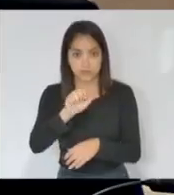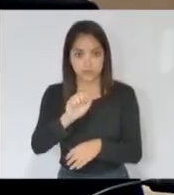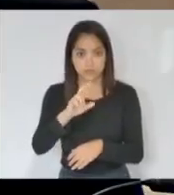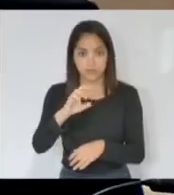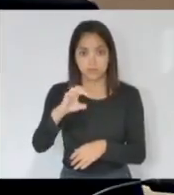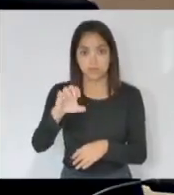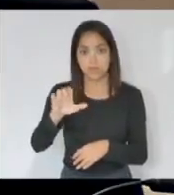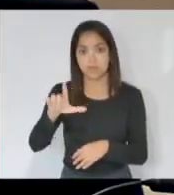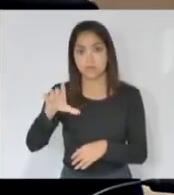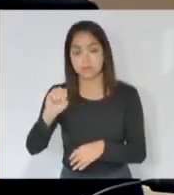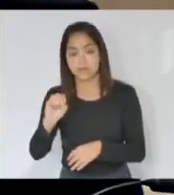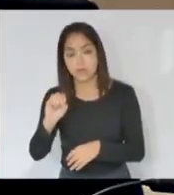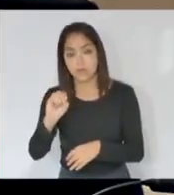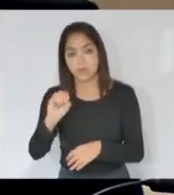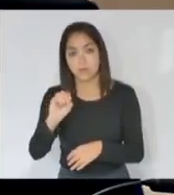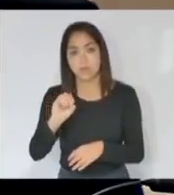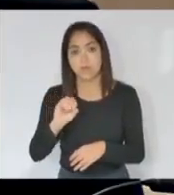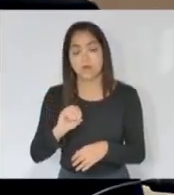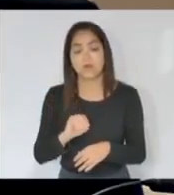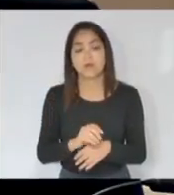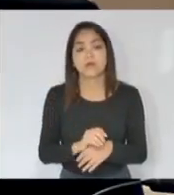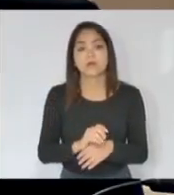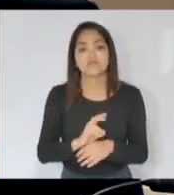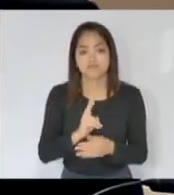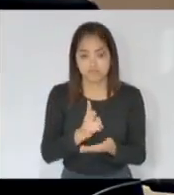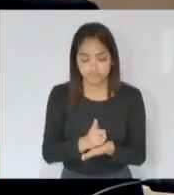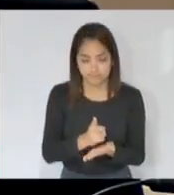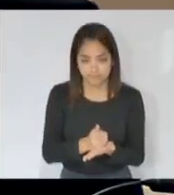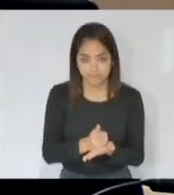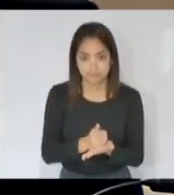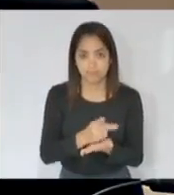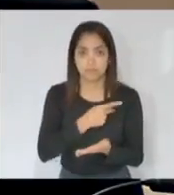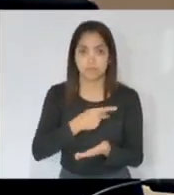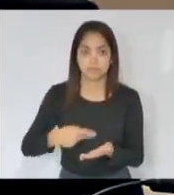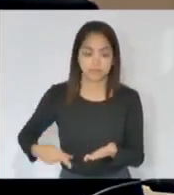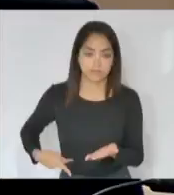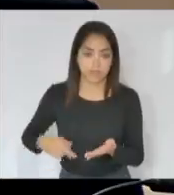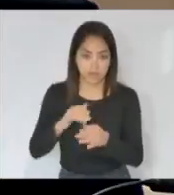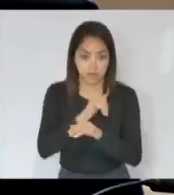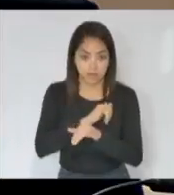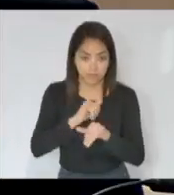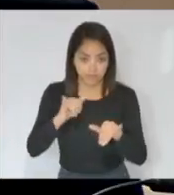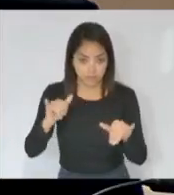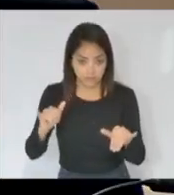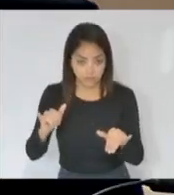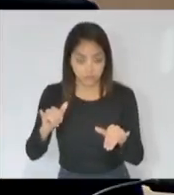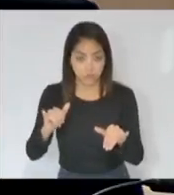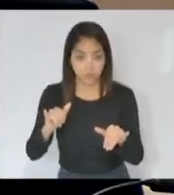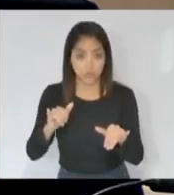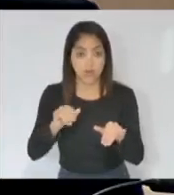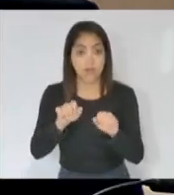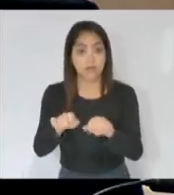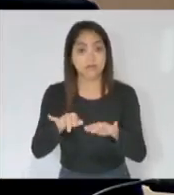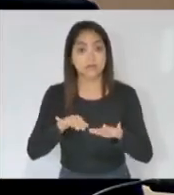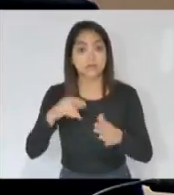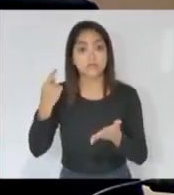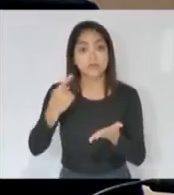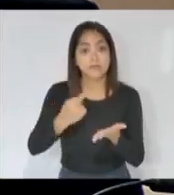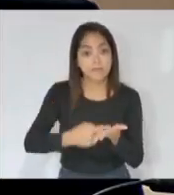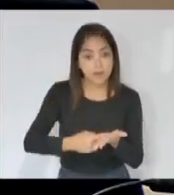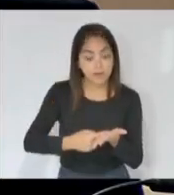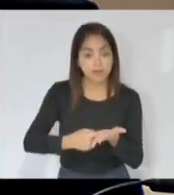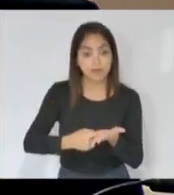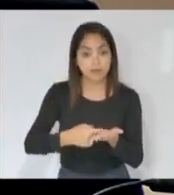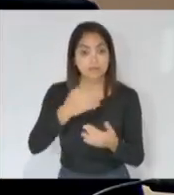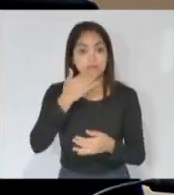Alexandre Semen. Ato contínuo. Senhor presidente deu conhecimento ao plenário de que a sessão foi convocada